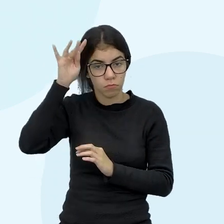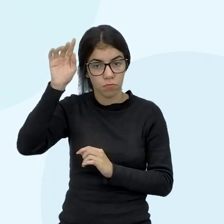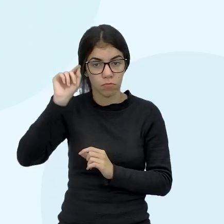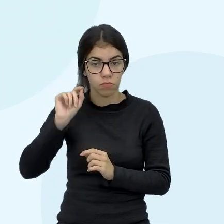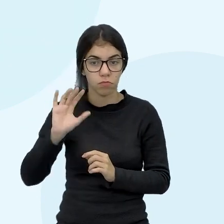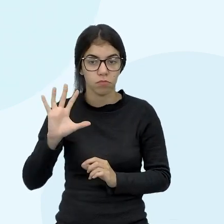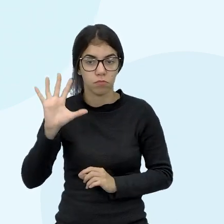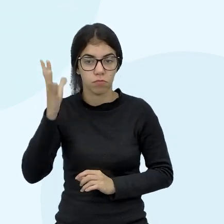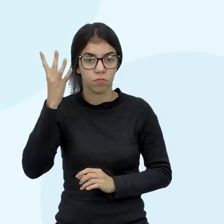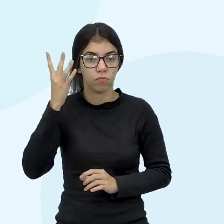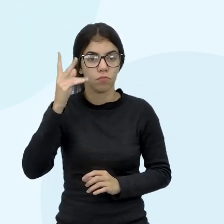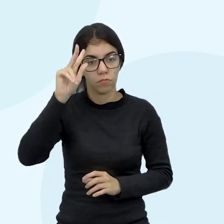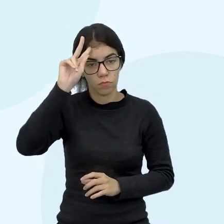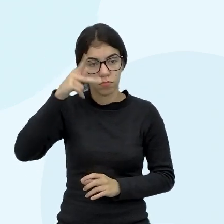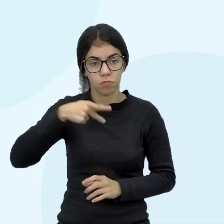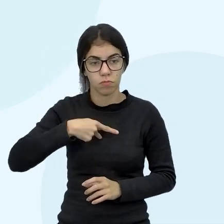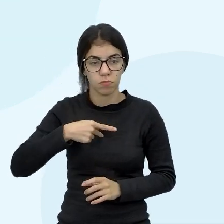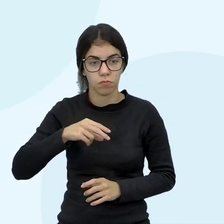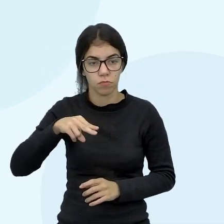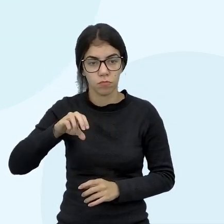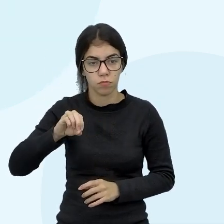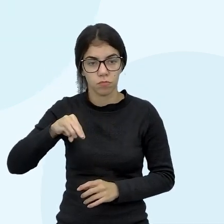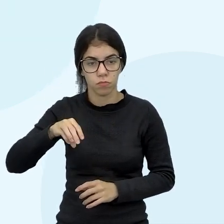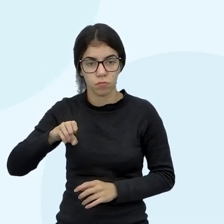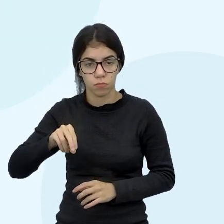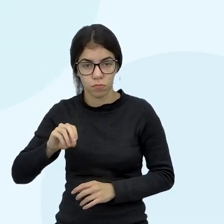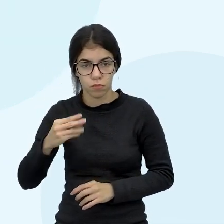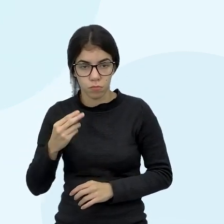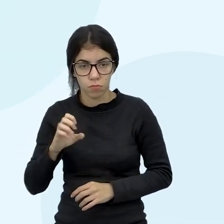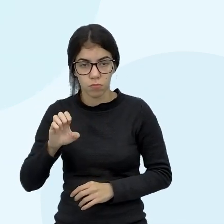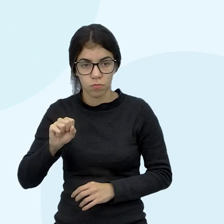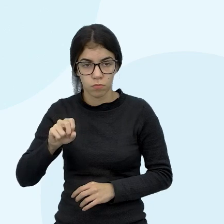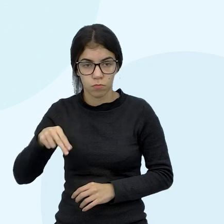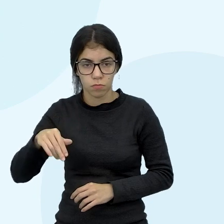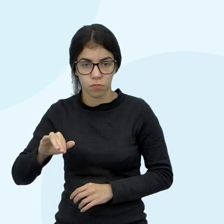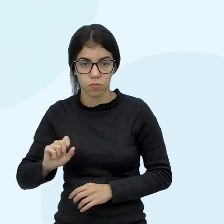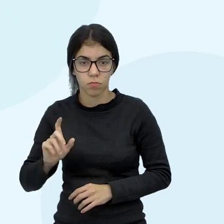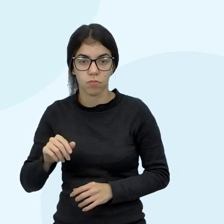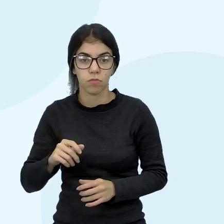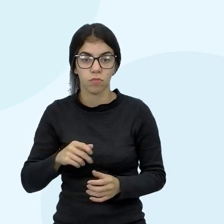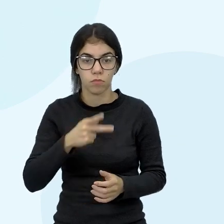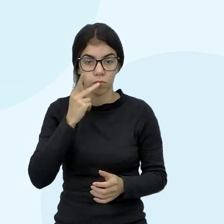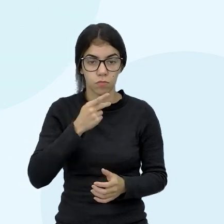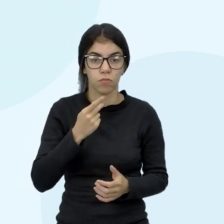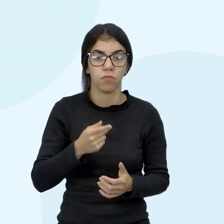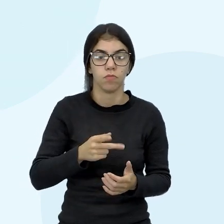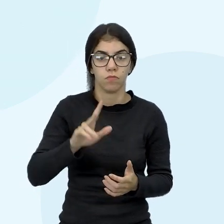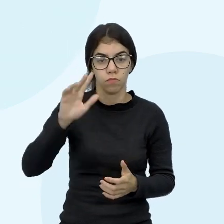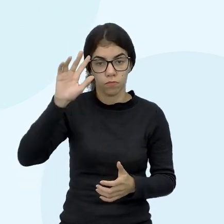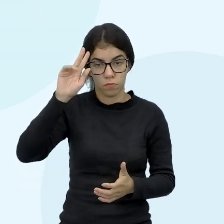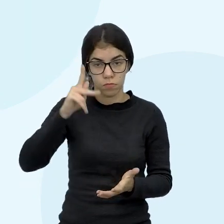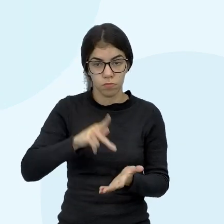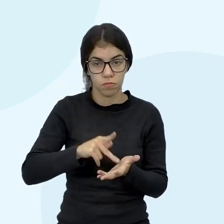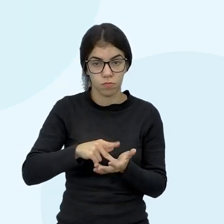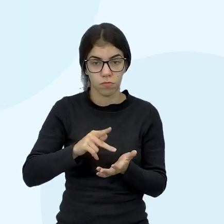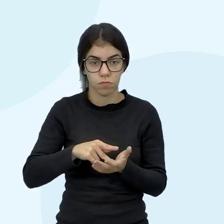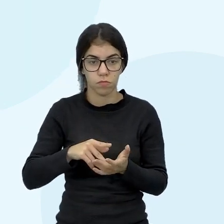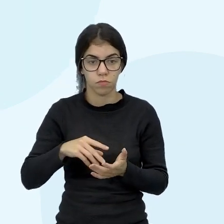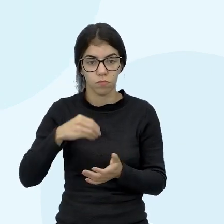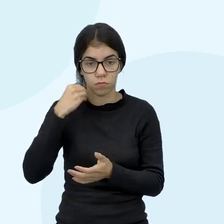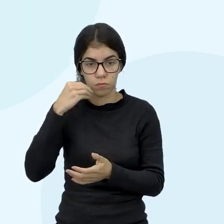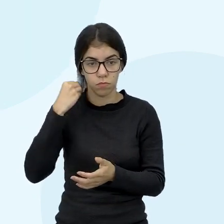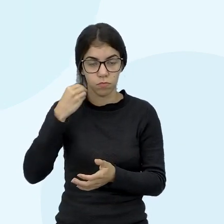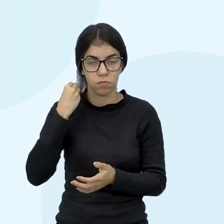si, nômeno ou essência, admitindo que tais realidades estão para além de nossa experiência sensível. E